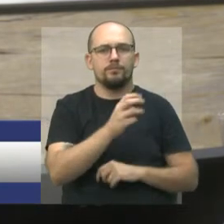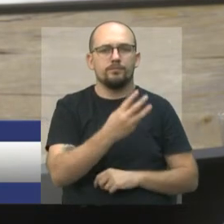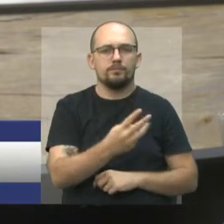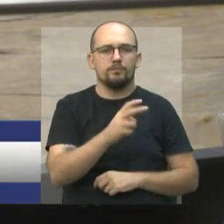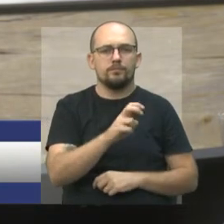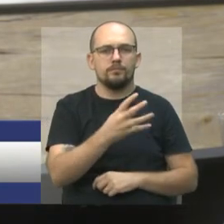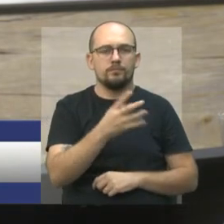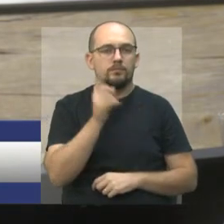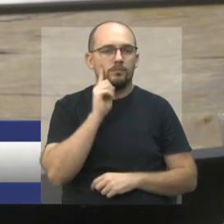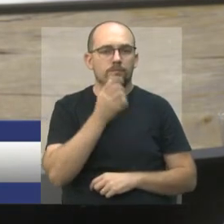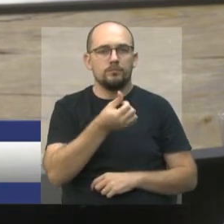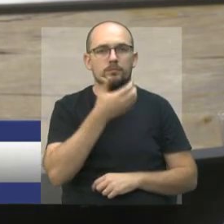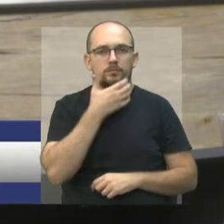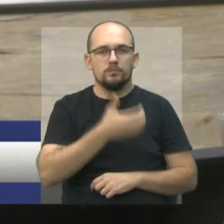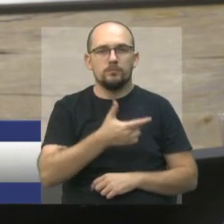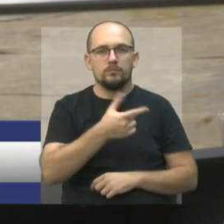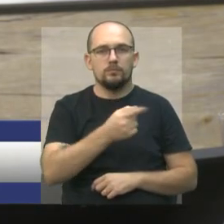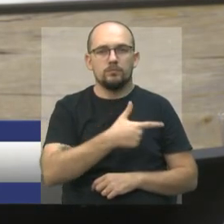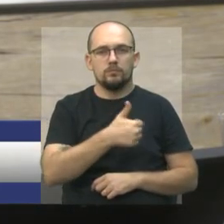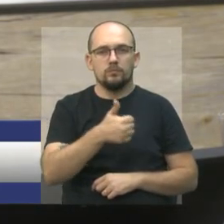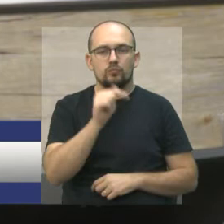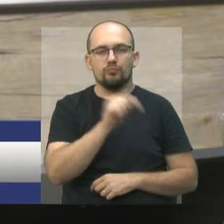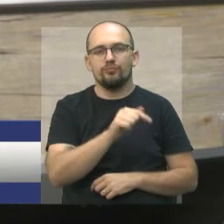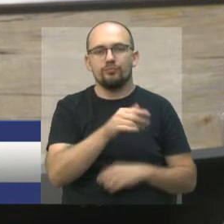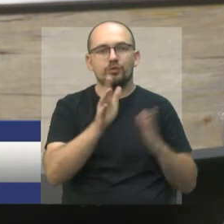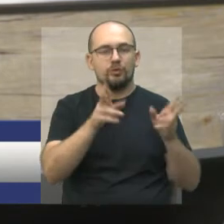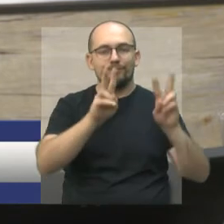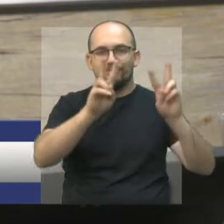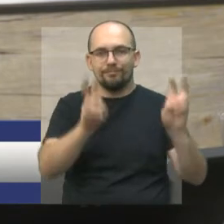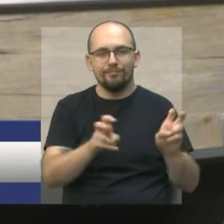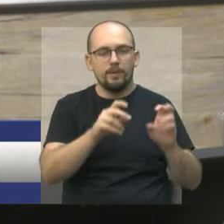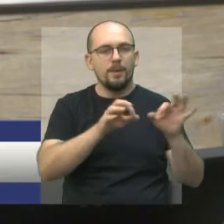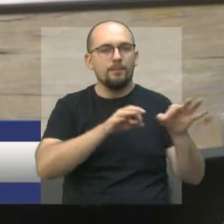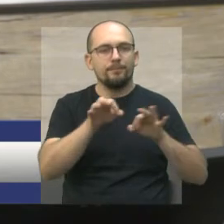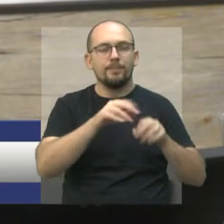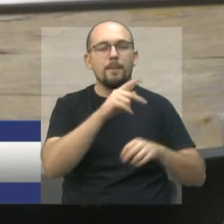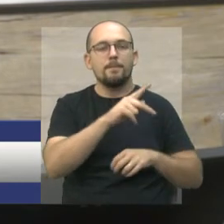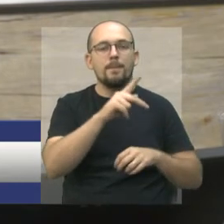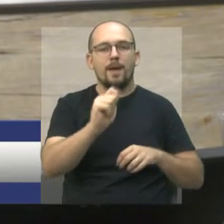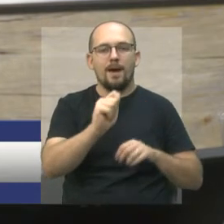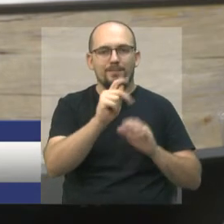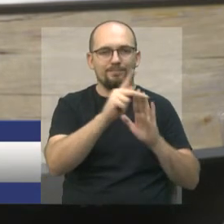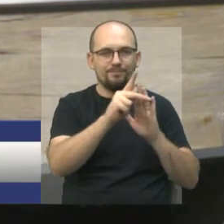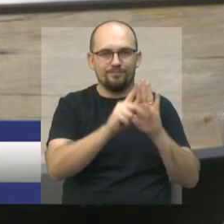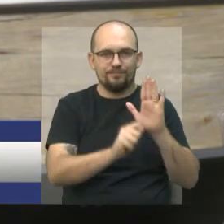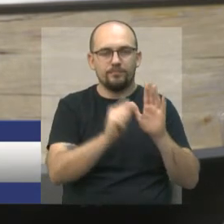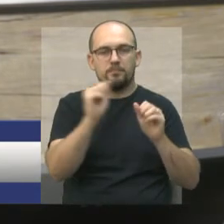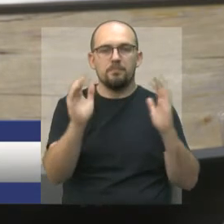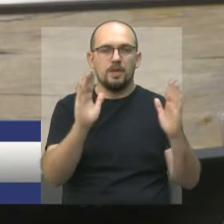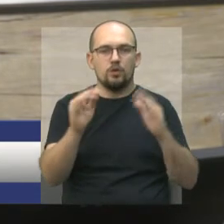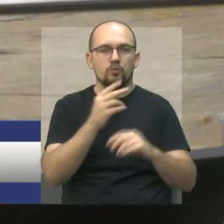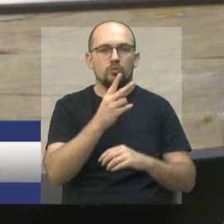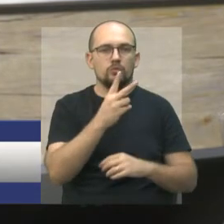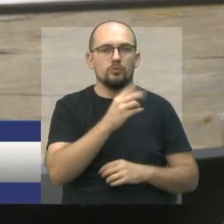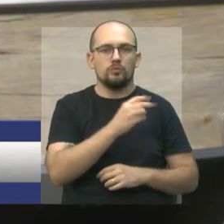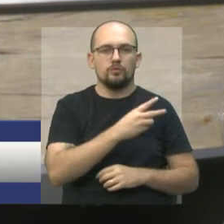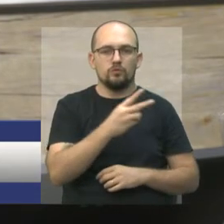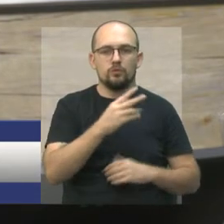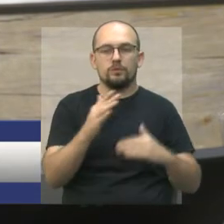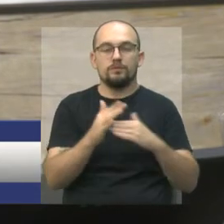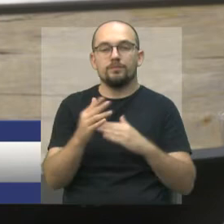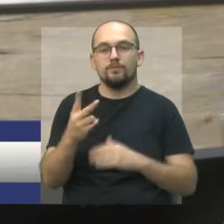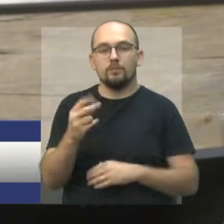5.354, de 6 de dezembro de 2021, que estabelece o Plano Plurianual do município para o período de 2022